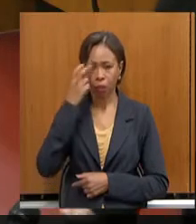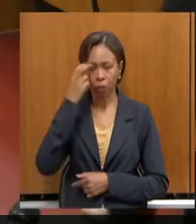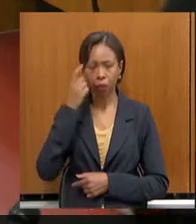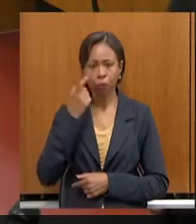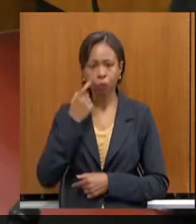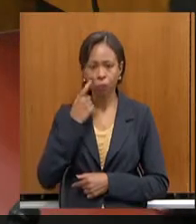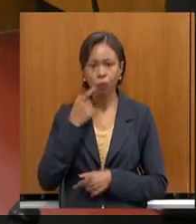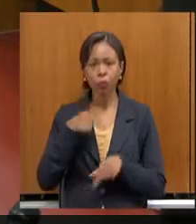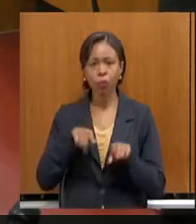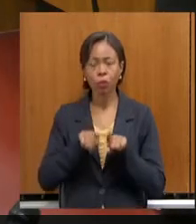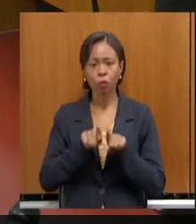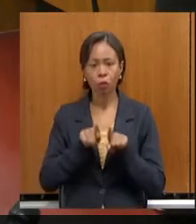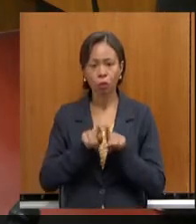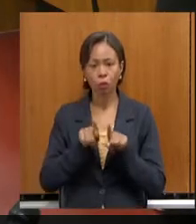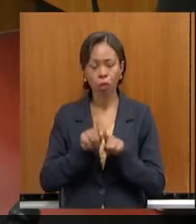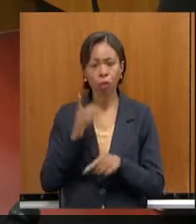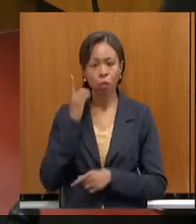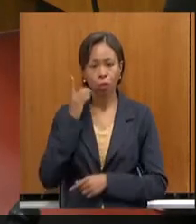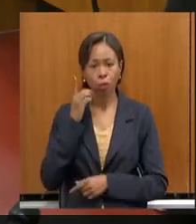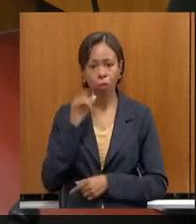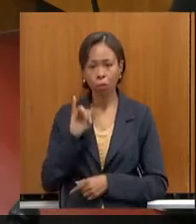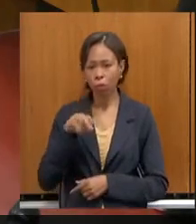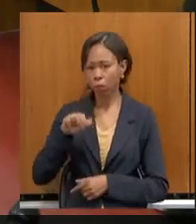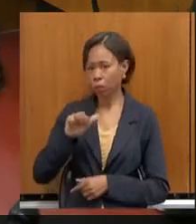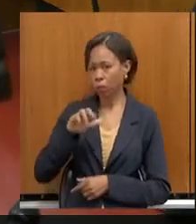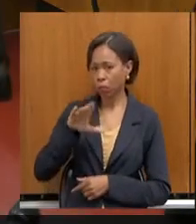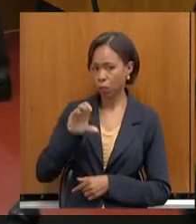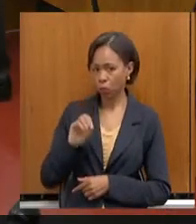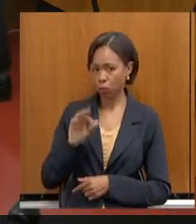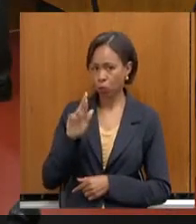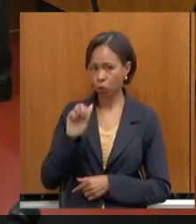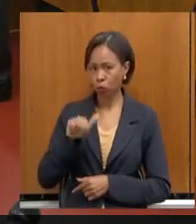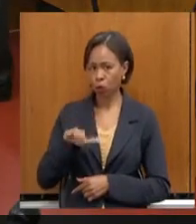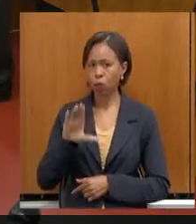também do nosso amigo deputado Inácio Franco